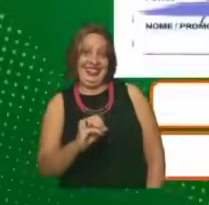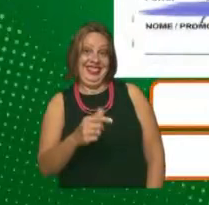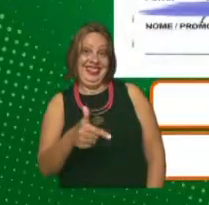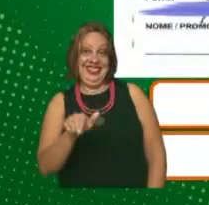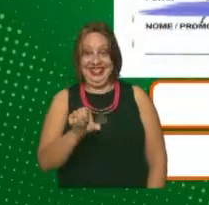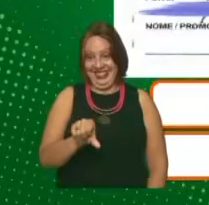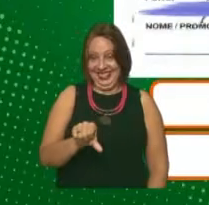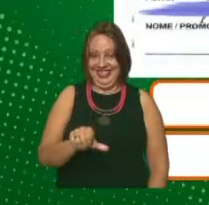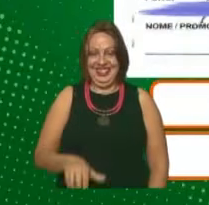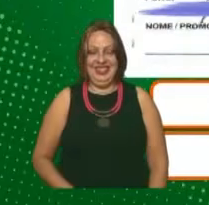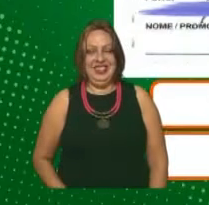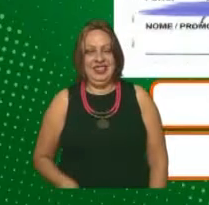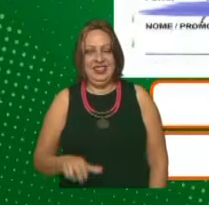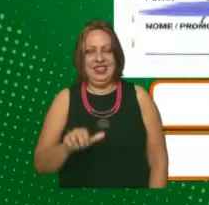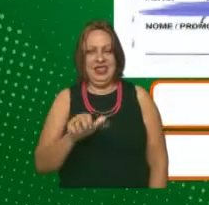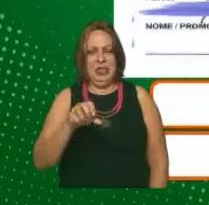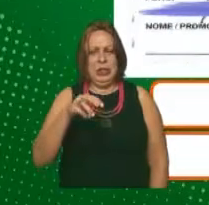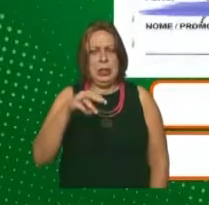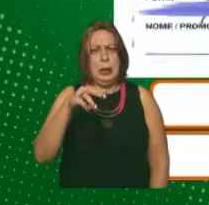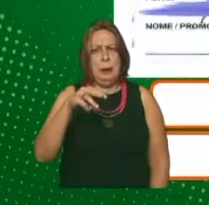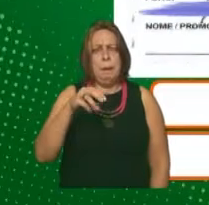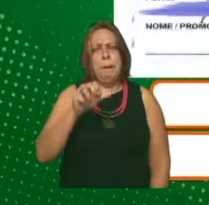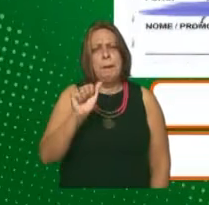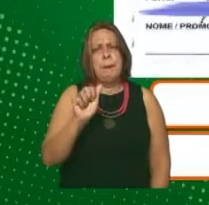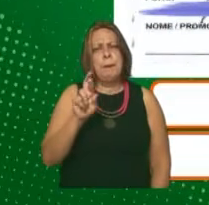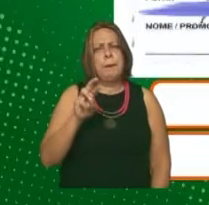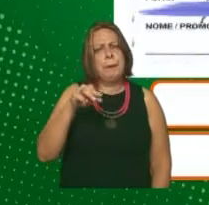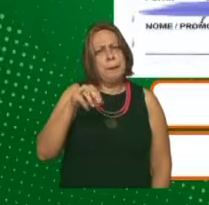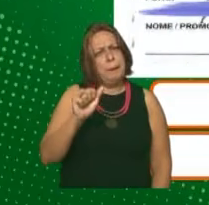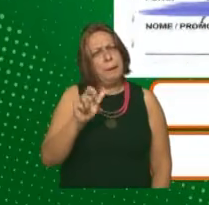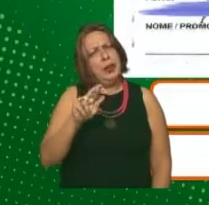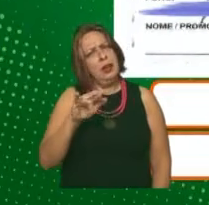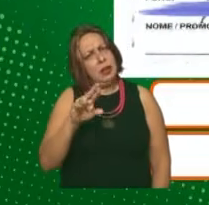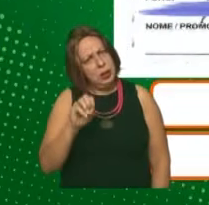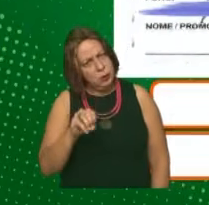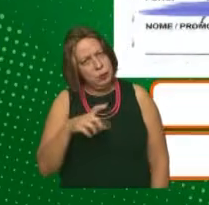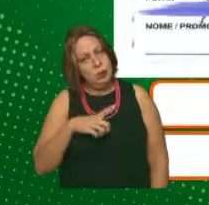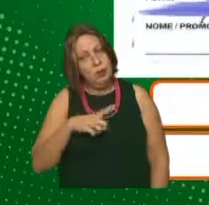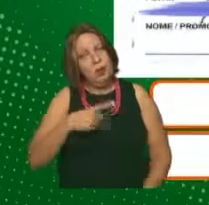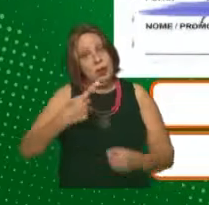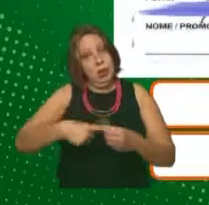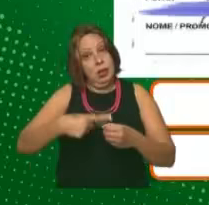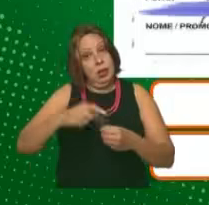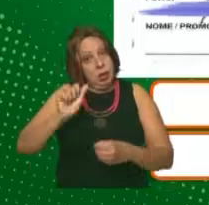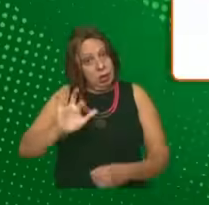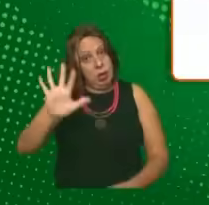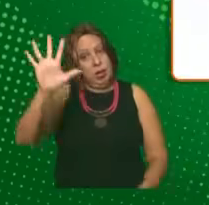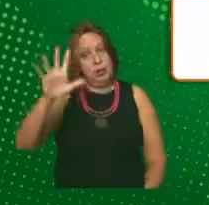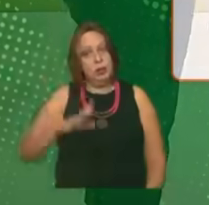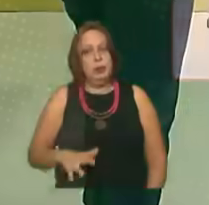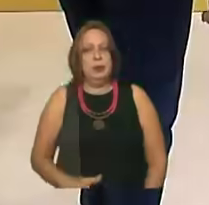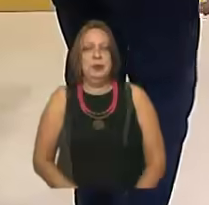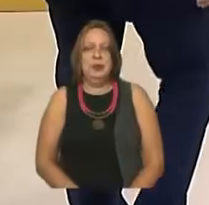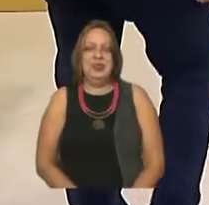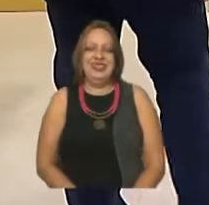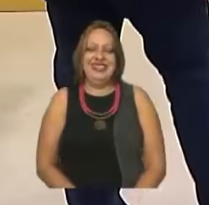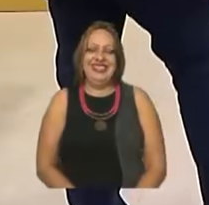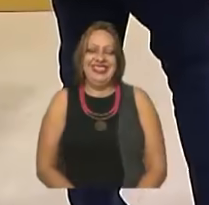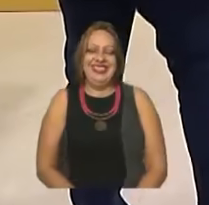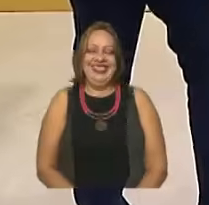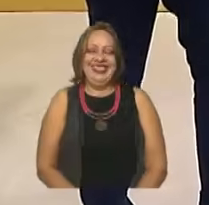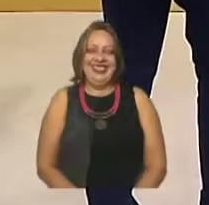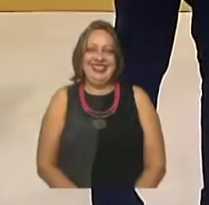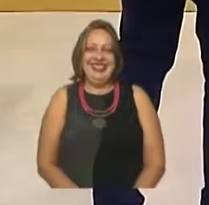023279. Anarinho, Bispo de Santos de Lagarto, adquiriu com Beatriz, Regional Lagarto, certificado